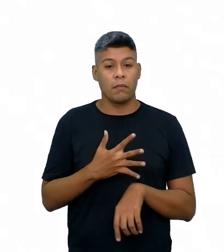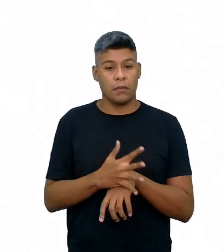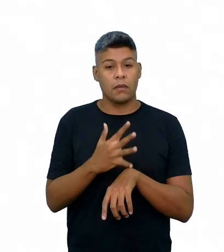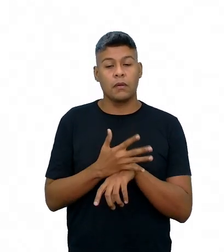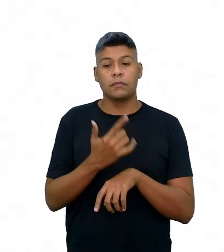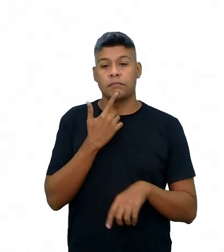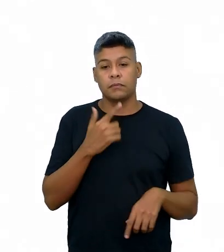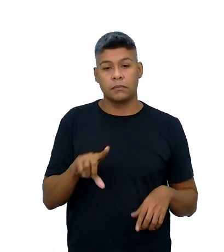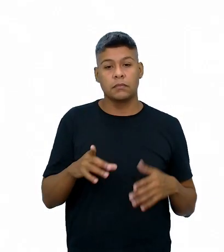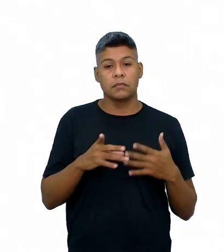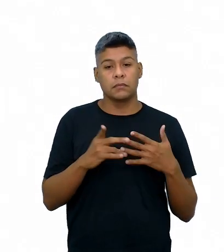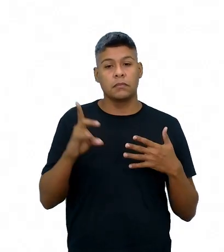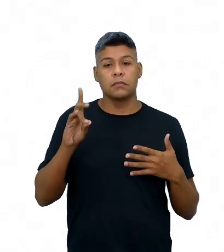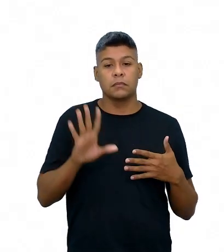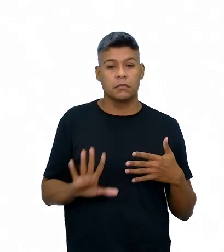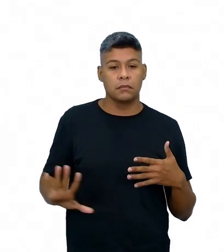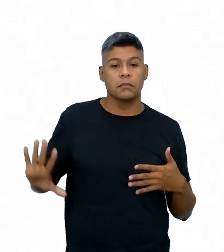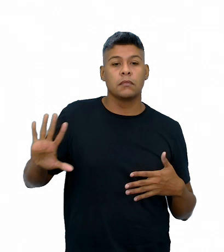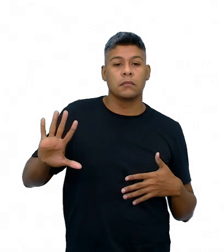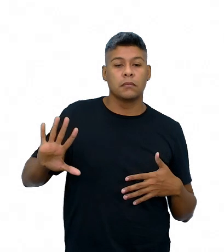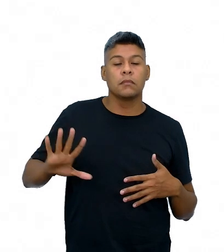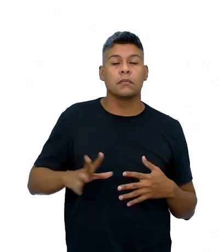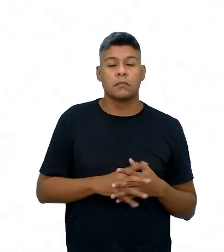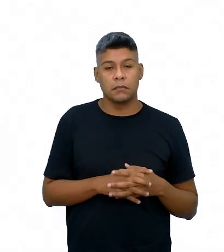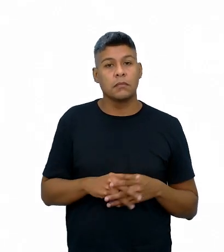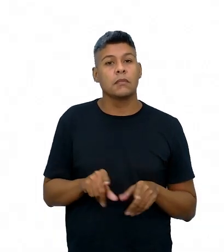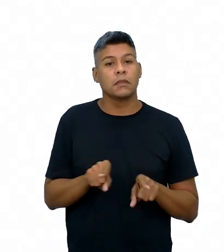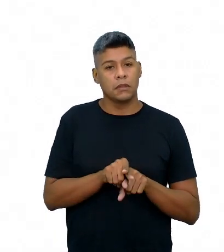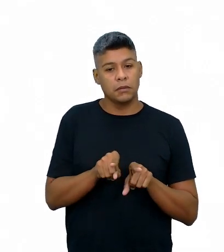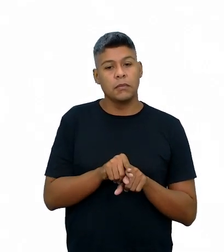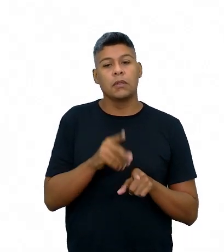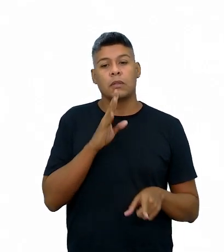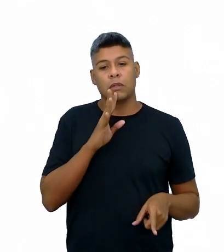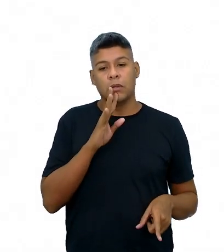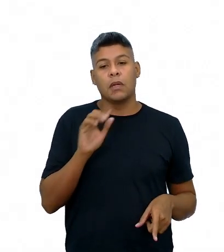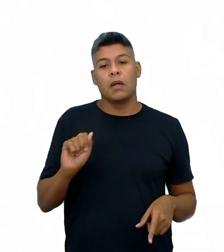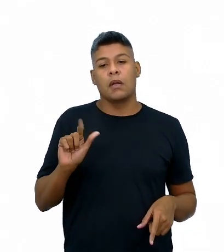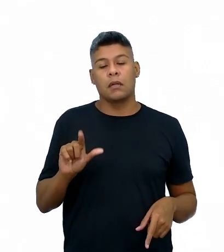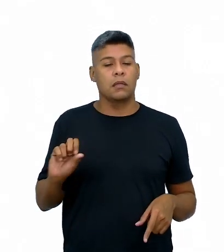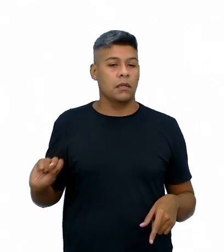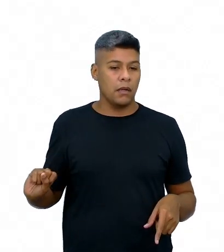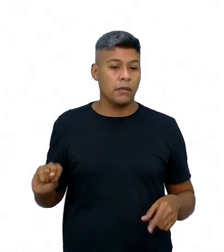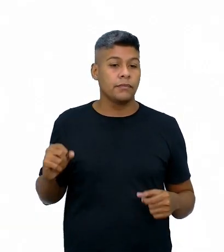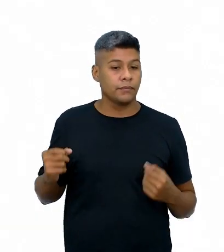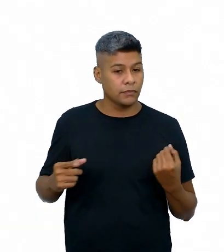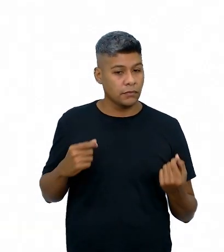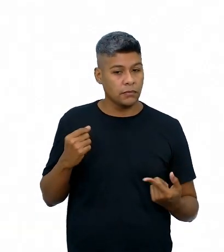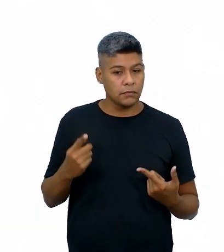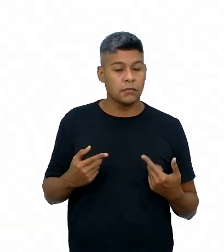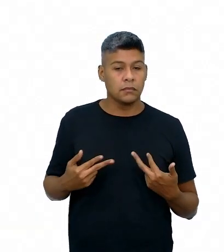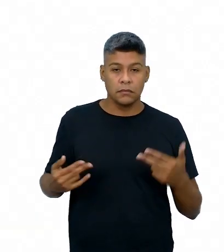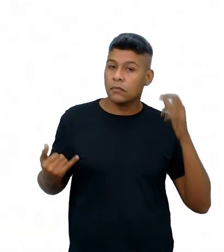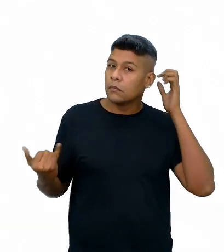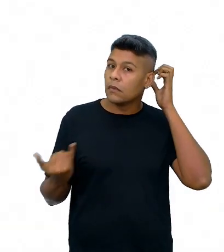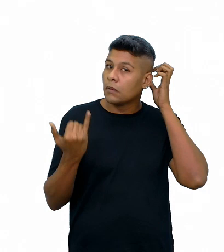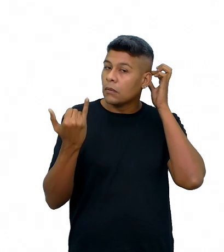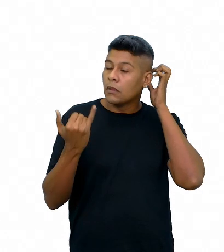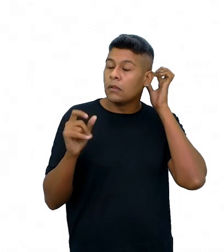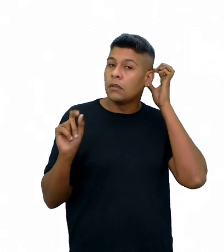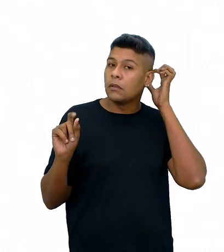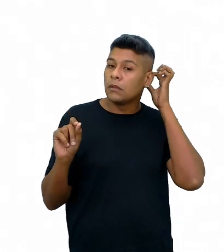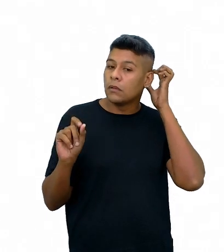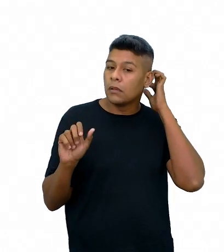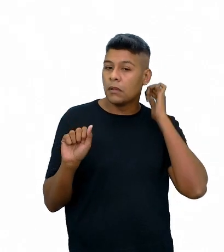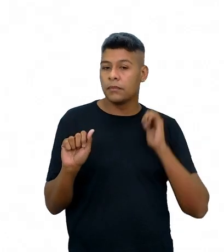sob a ótica da análise linguística e semiótica, também conhecido como ALS. Alguns pontos importantes relativos